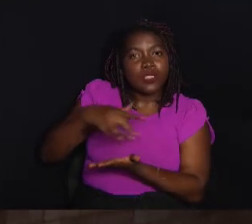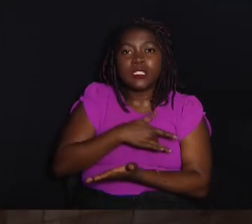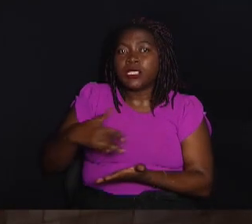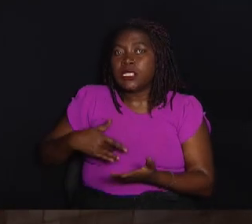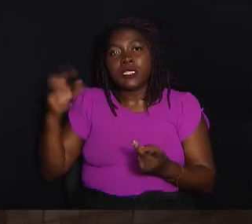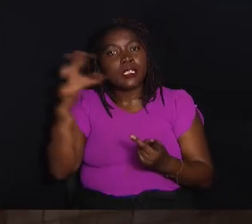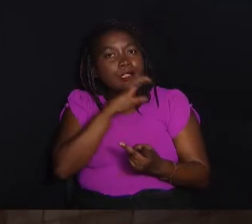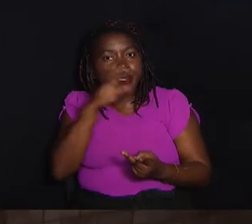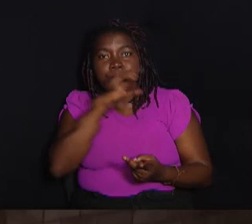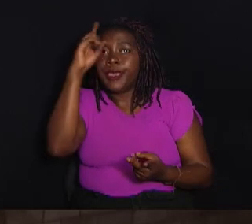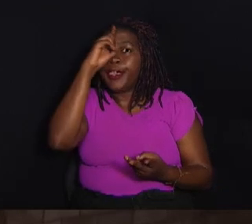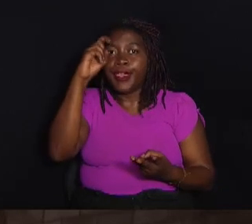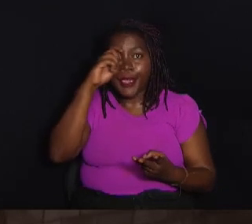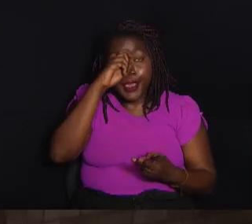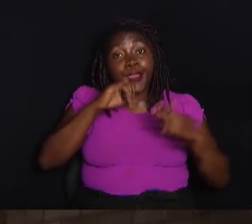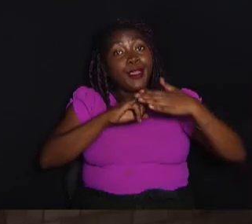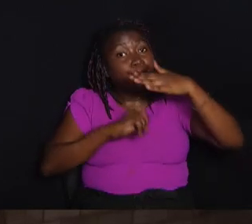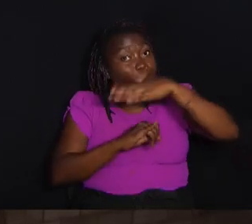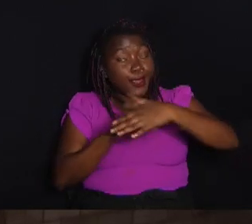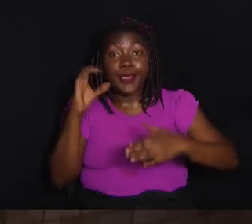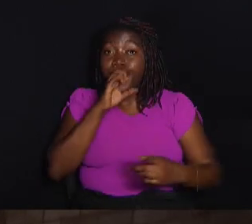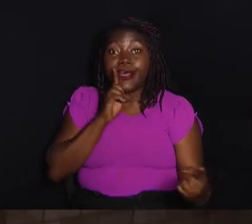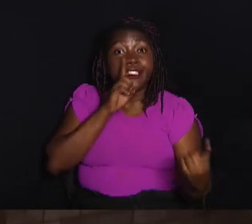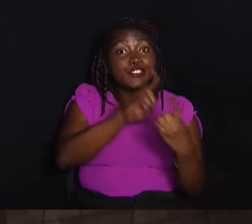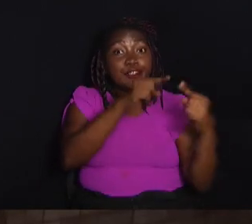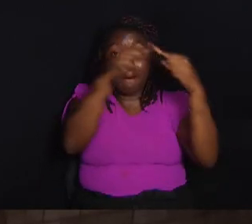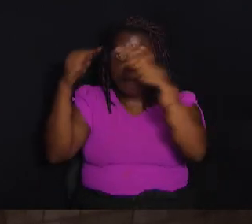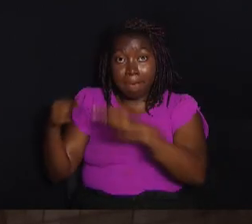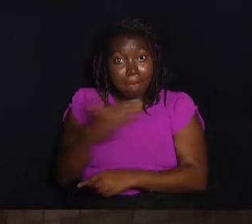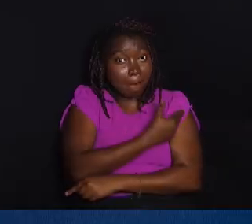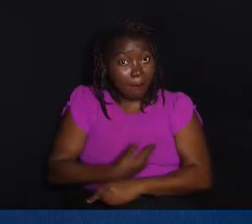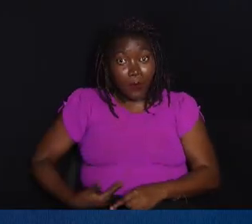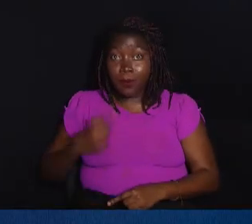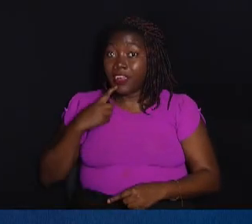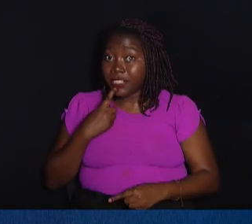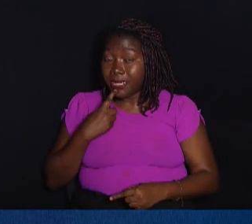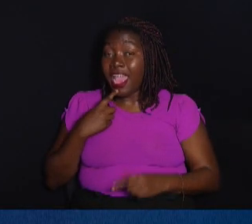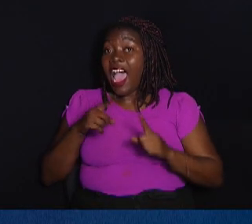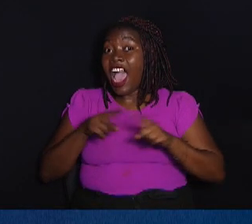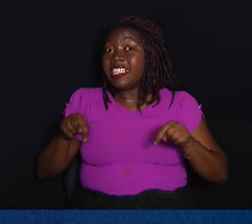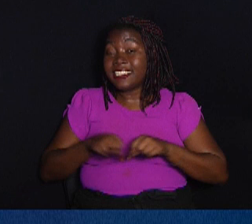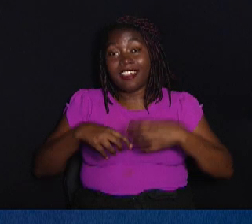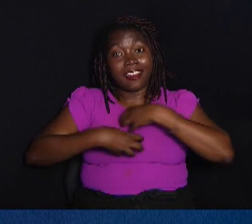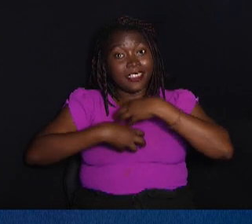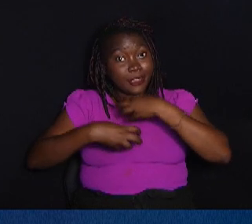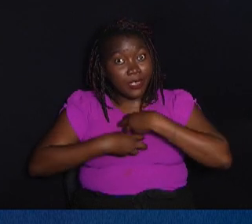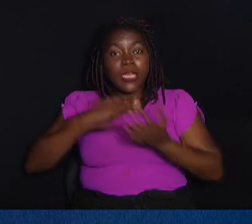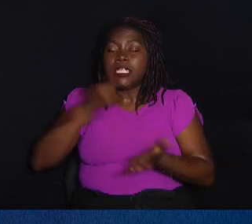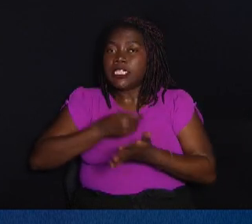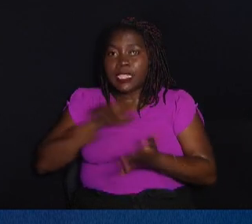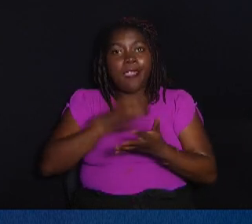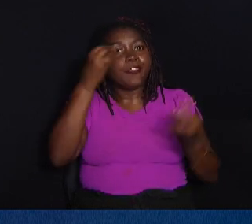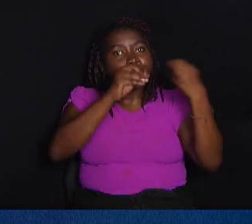socorros hospitais e Unidades de Pronto Atendimento da rede pública no município de Campinas as salas sensoriais devem ser equipadas